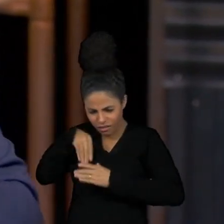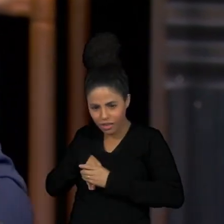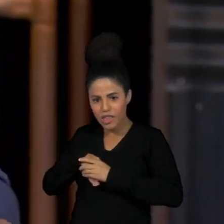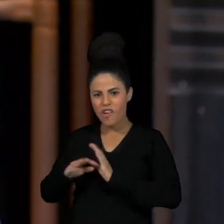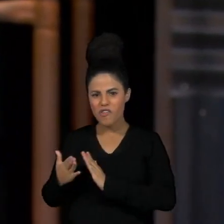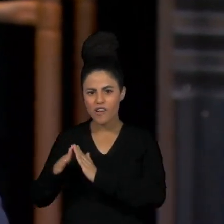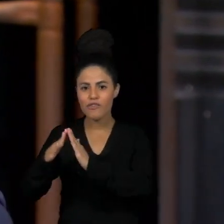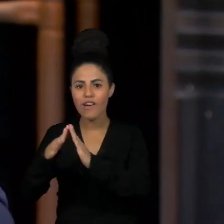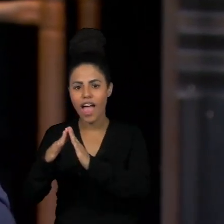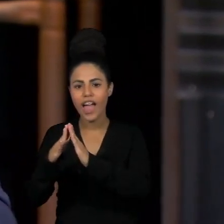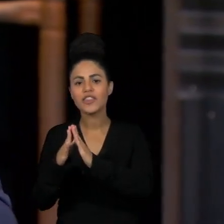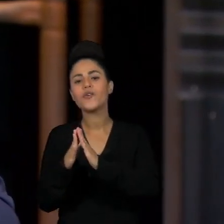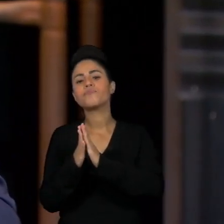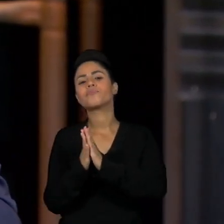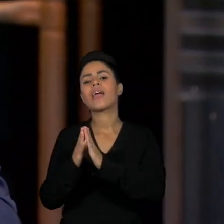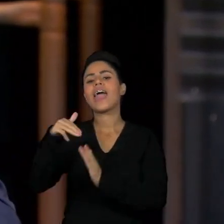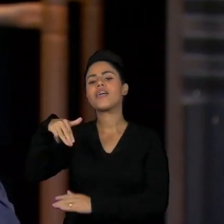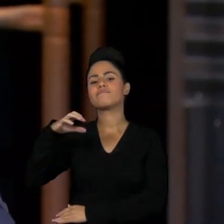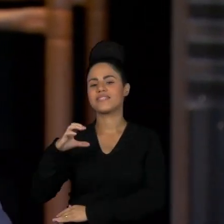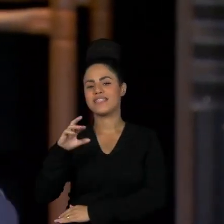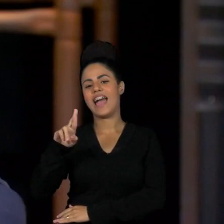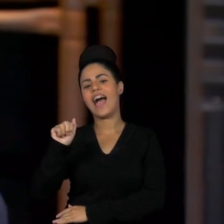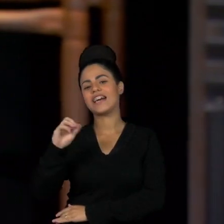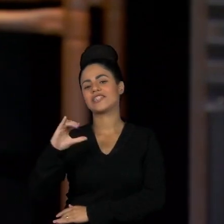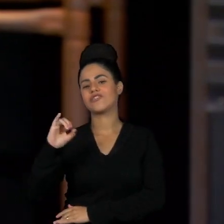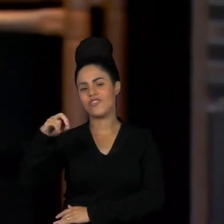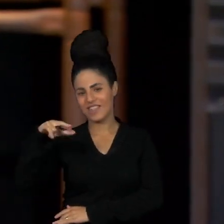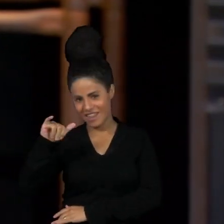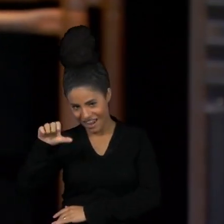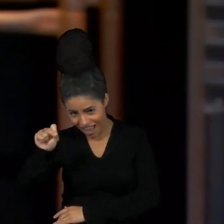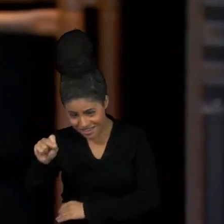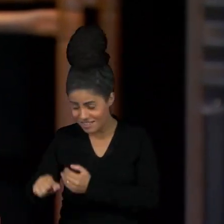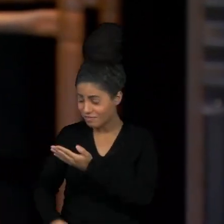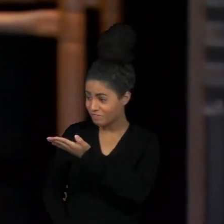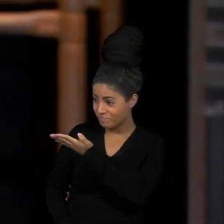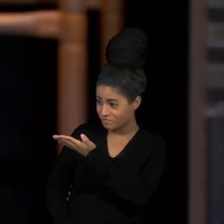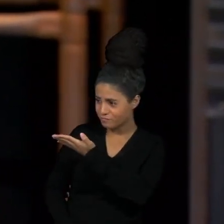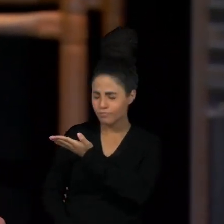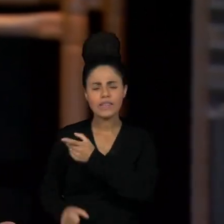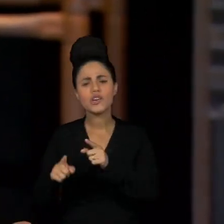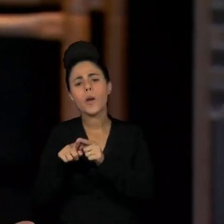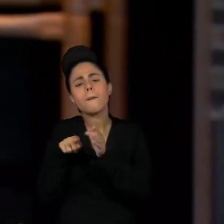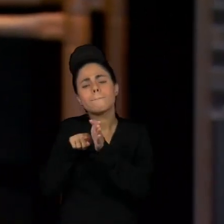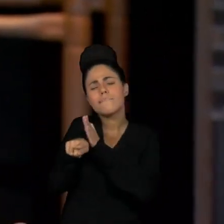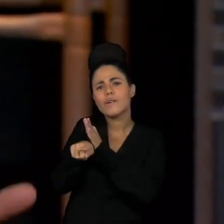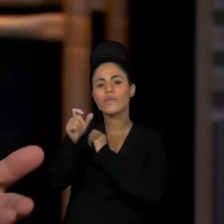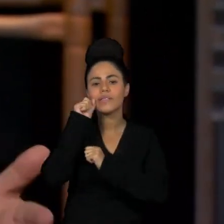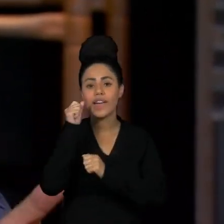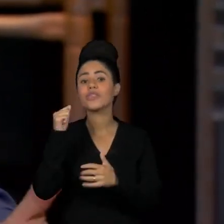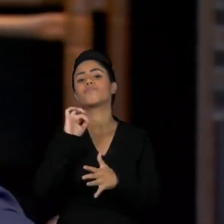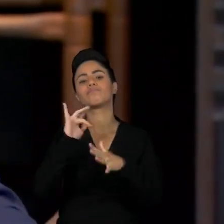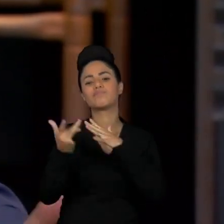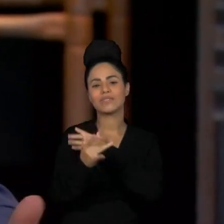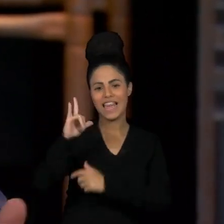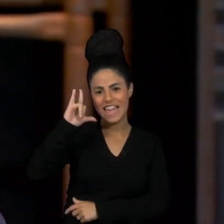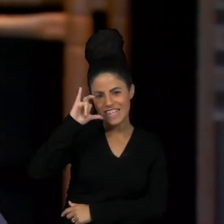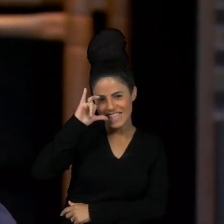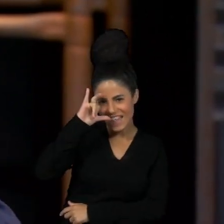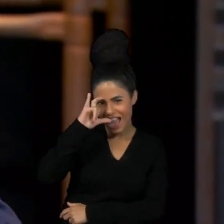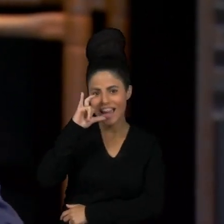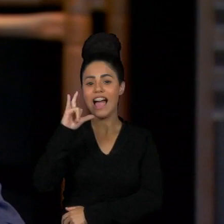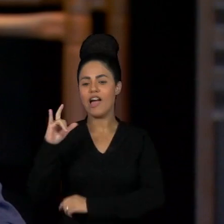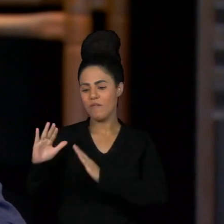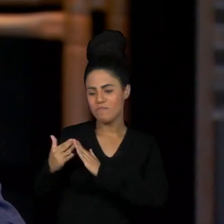é do Racionais MCs, que eu transfiro em forma de pergunta para o meu convidado, Murilo Duarte, que atende no Instagram como